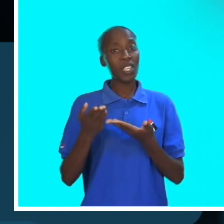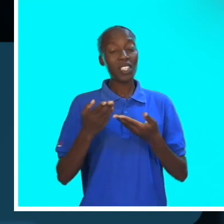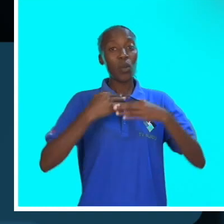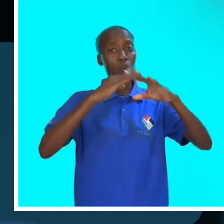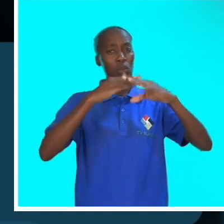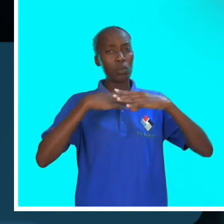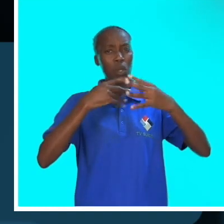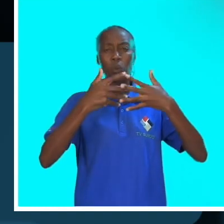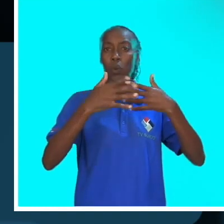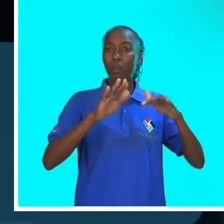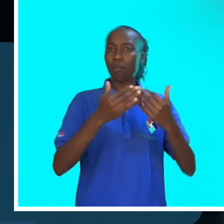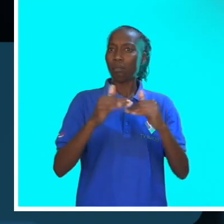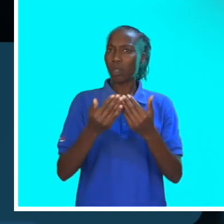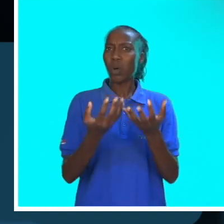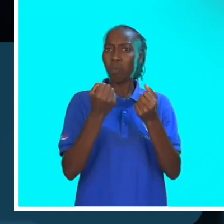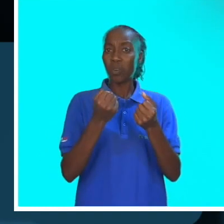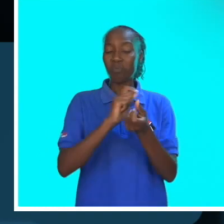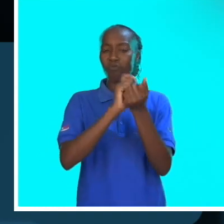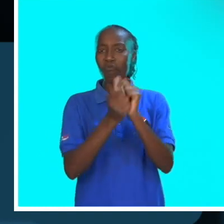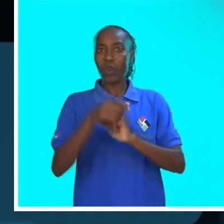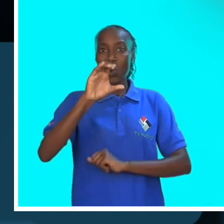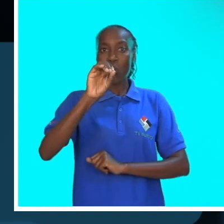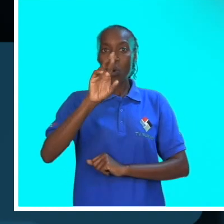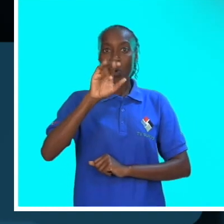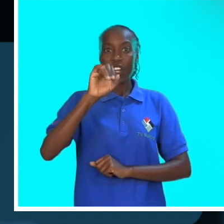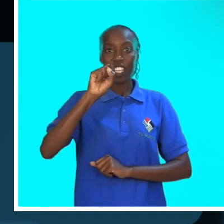Muito obrigado. Essa música. Qualquer dia ficas corista.